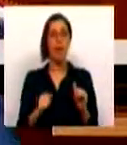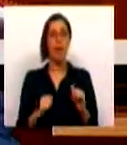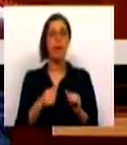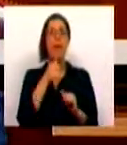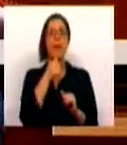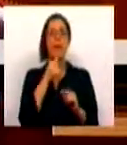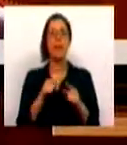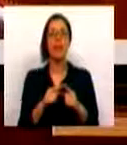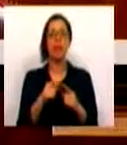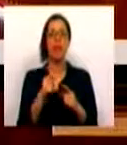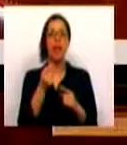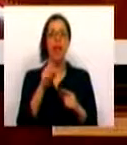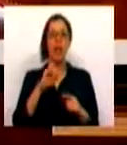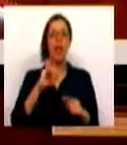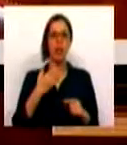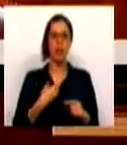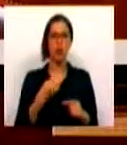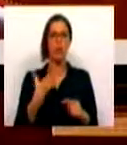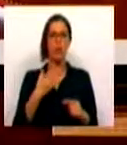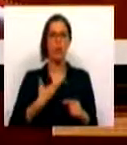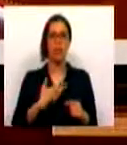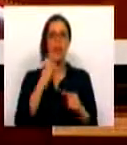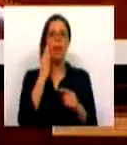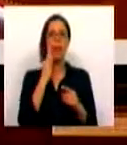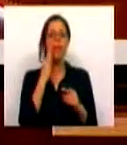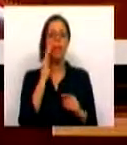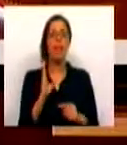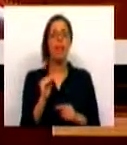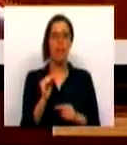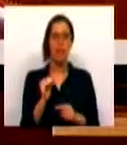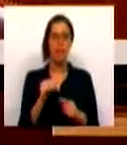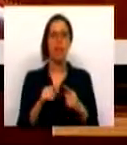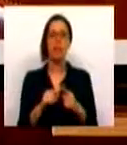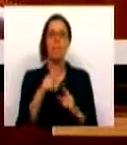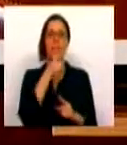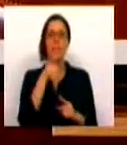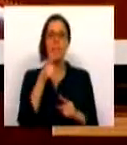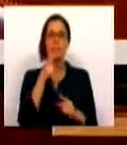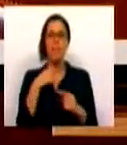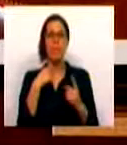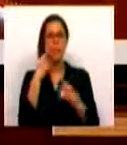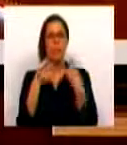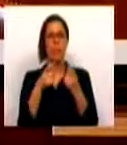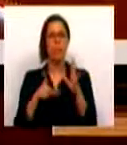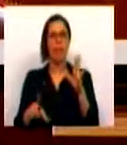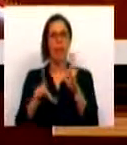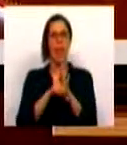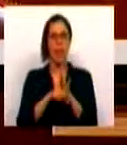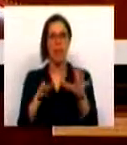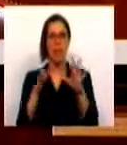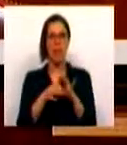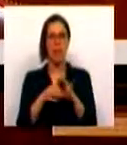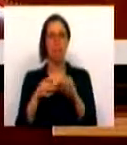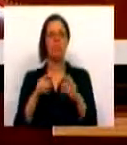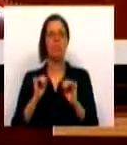a medida do eixo D, medida 10, que tinha o compromisso de nós revermos a legislação sobre as câmaras